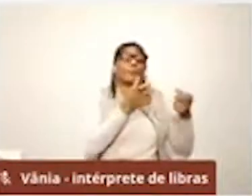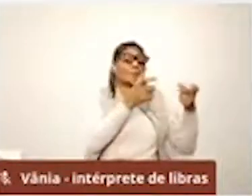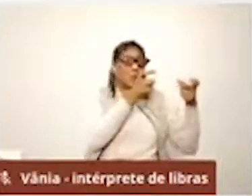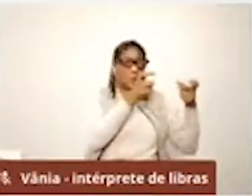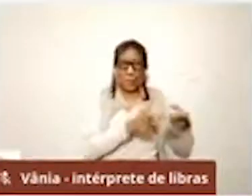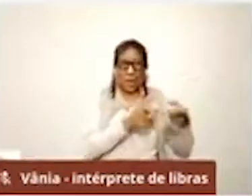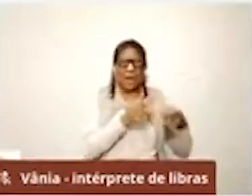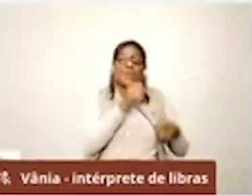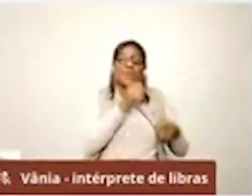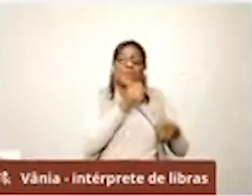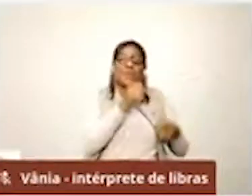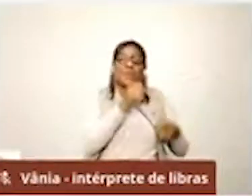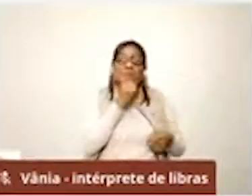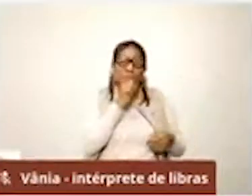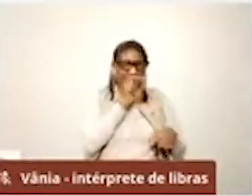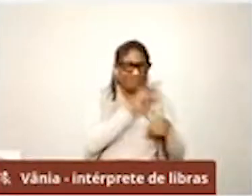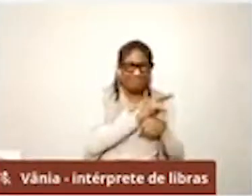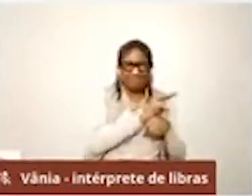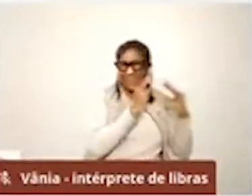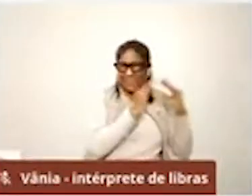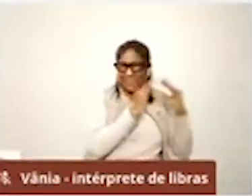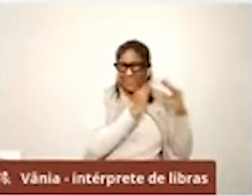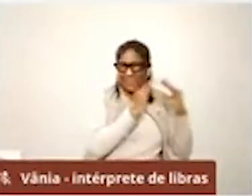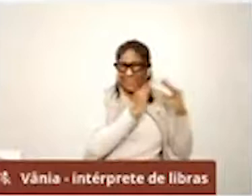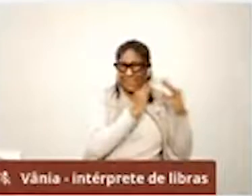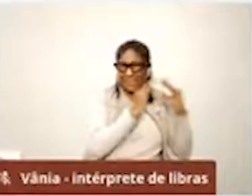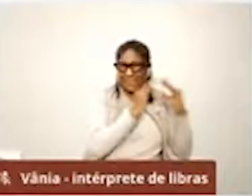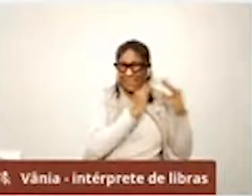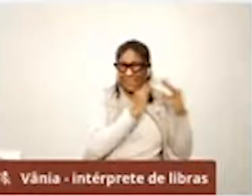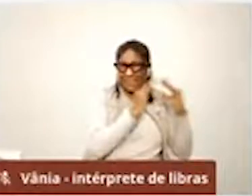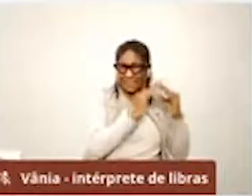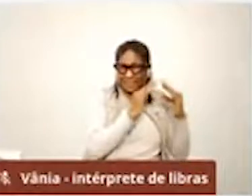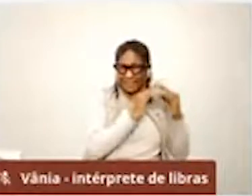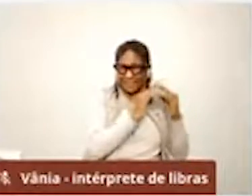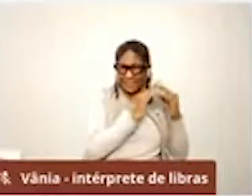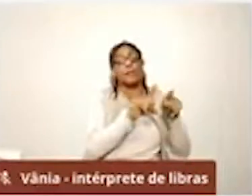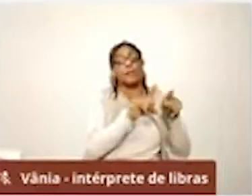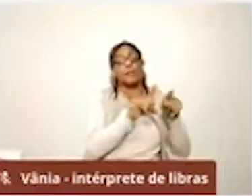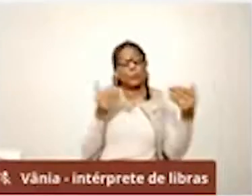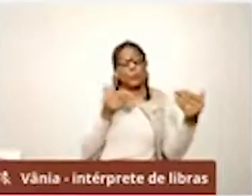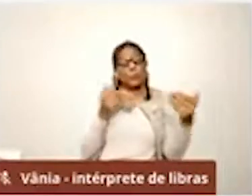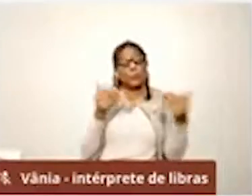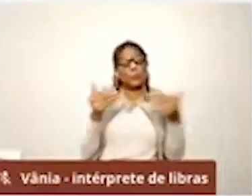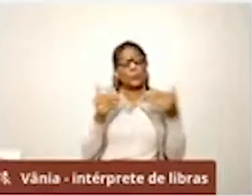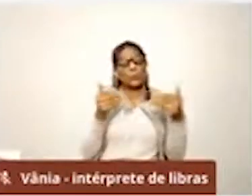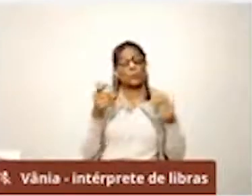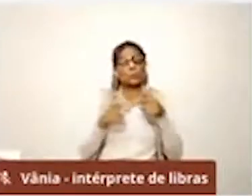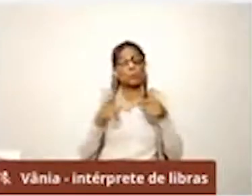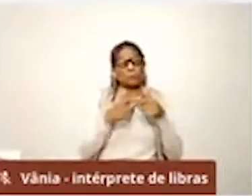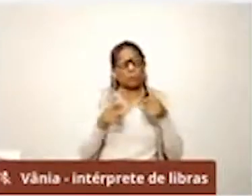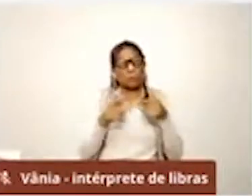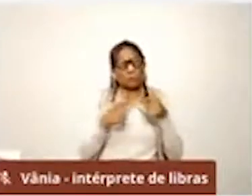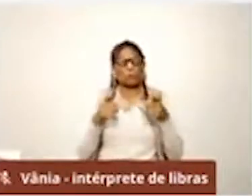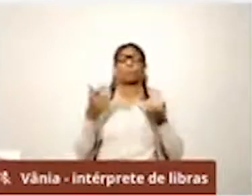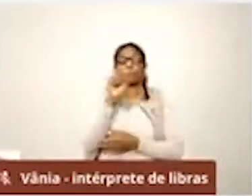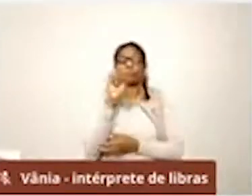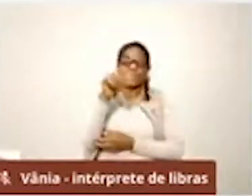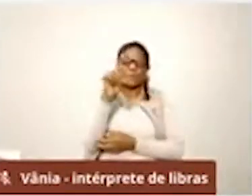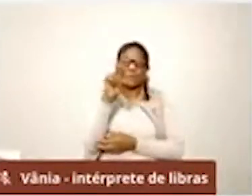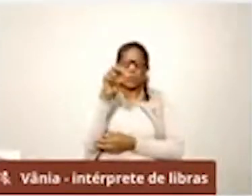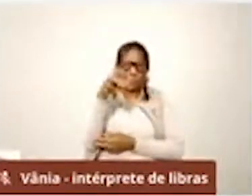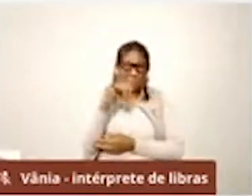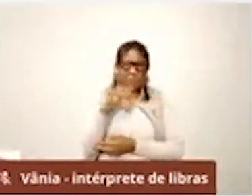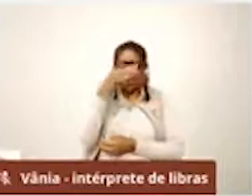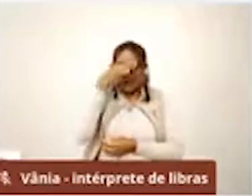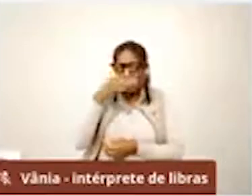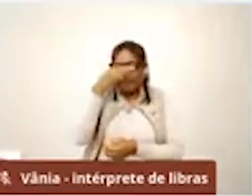de saúde, e também para o suspeito gripal nos 30 maiores municípios do nosso